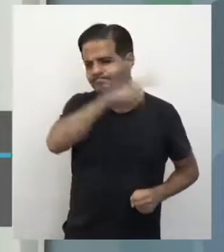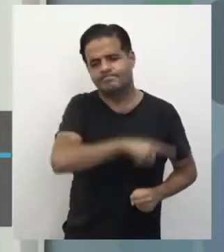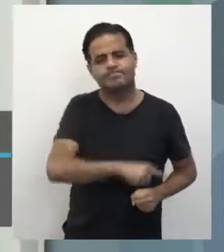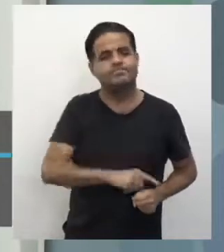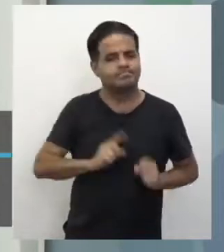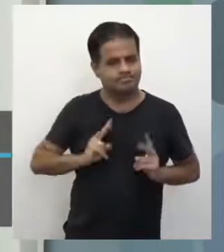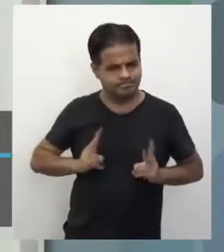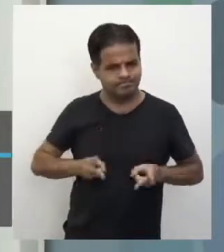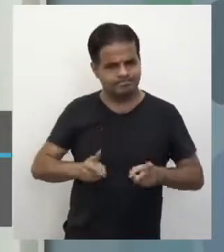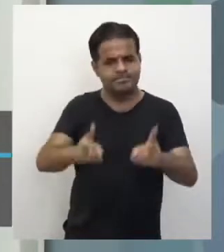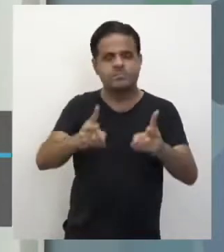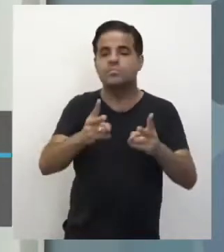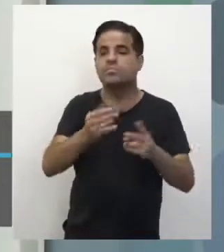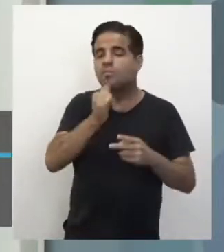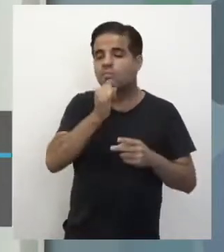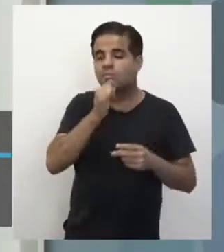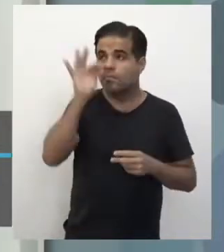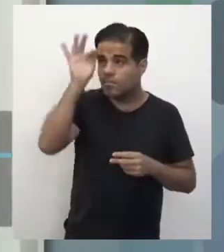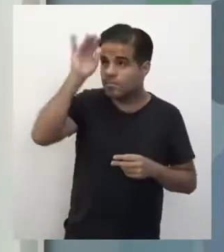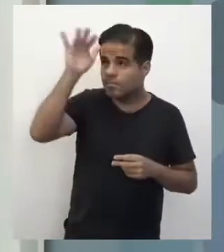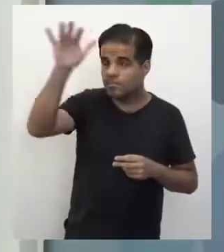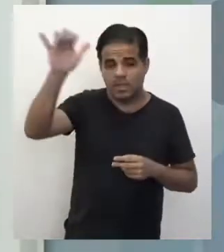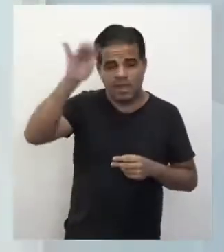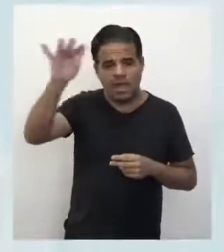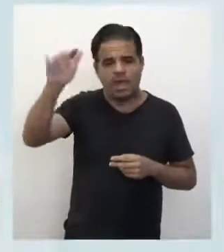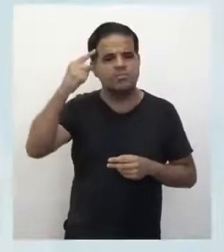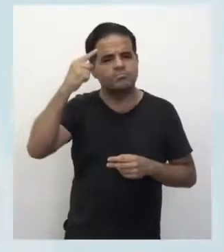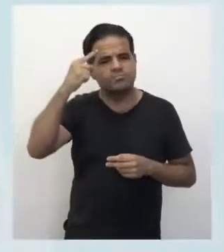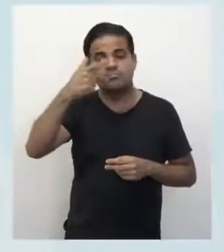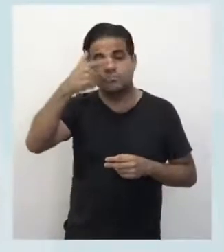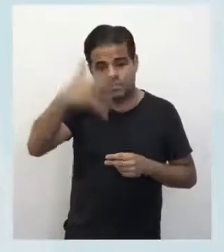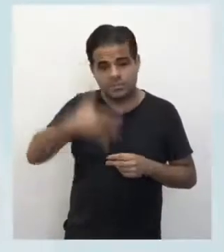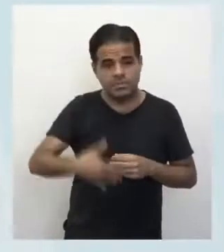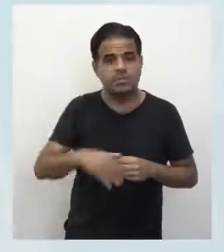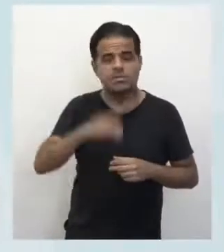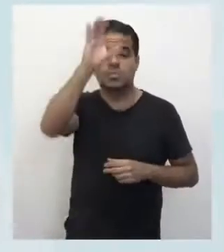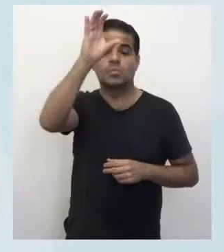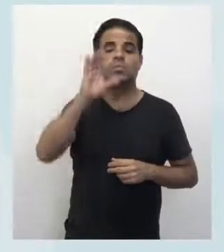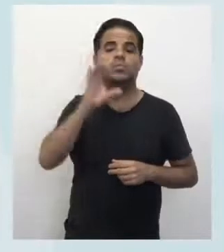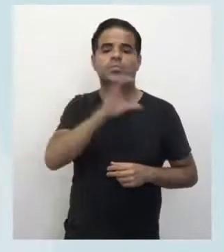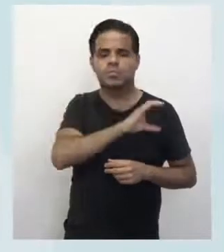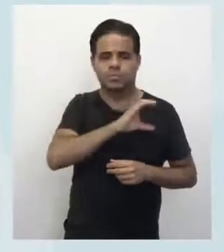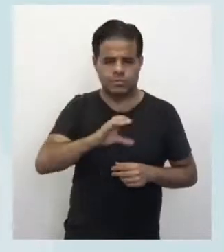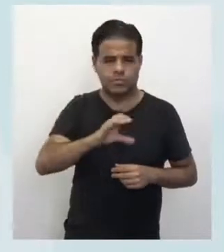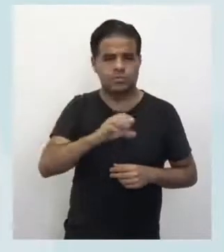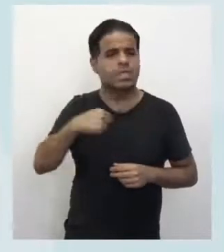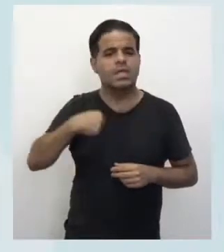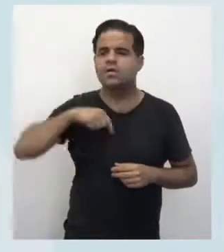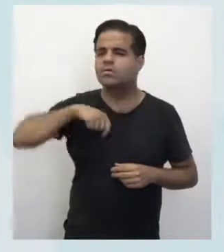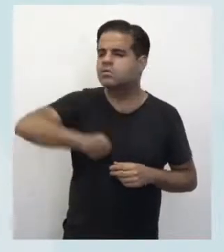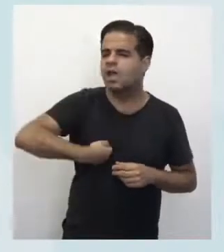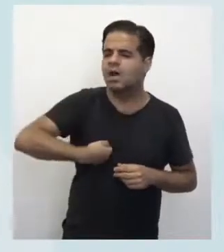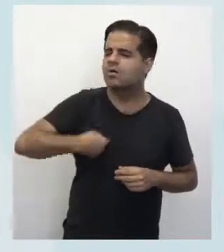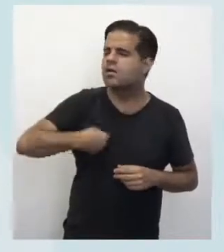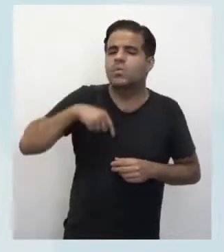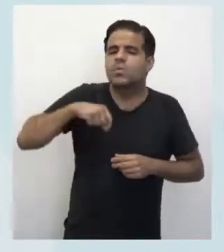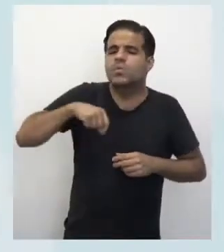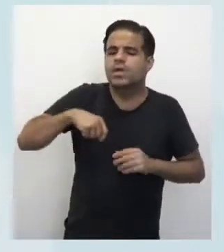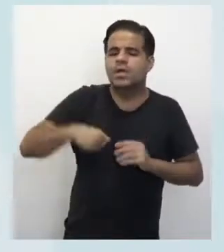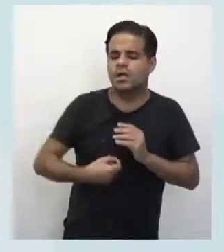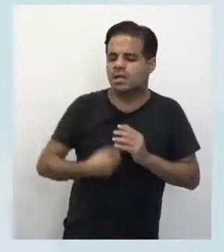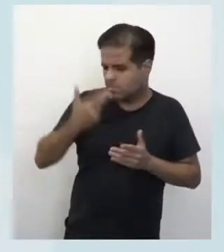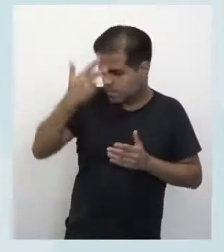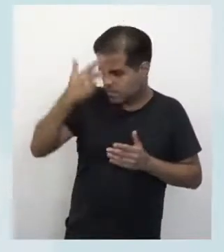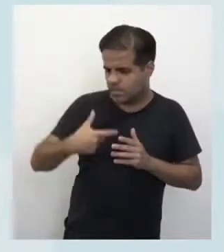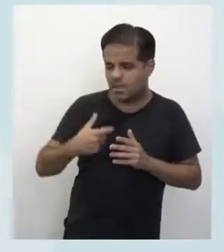Continuando, quando a gente vai, por exemplo, para a filosofia medieval, especificamente aqui no catolicismo, quem eu sou? Uma criatura